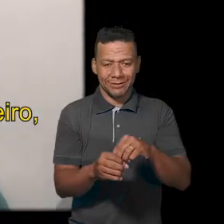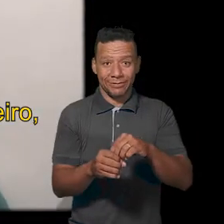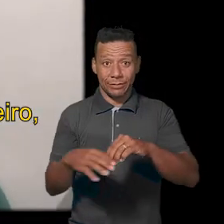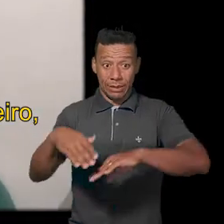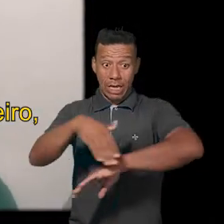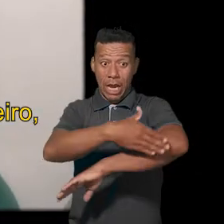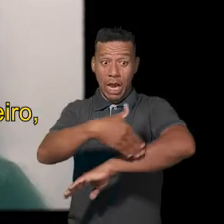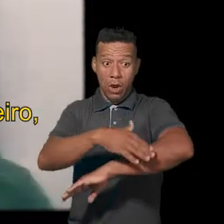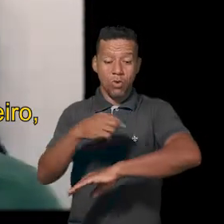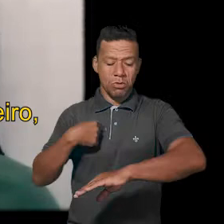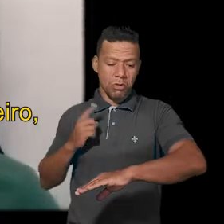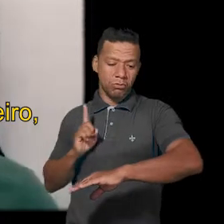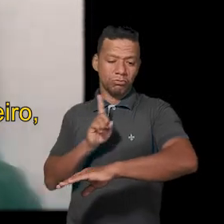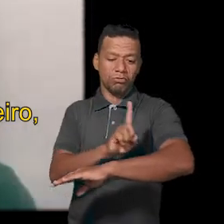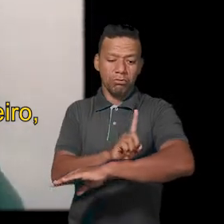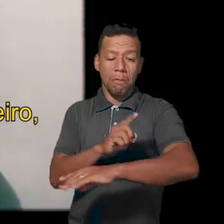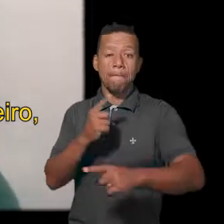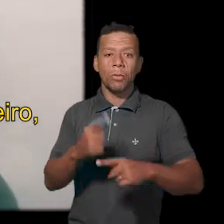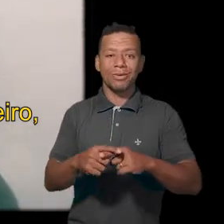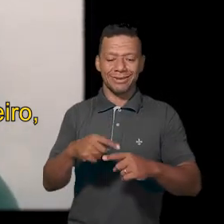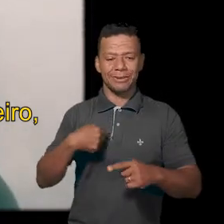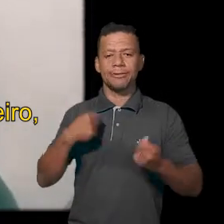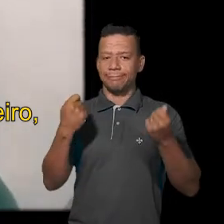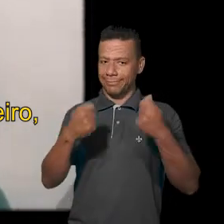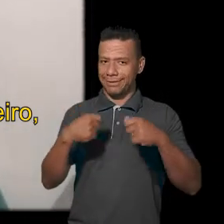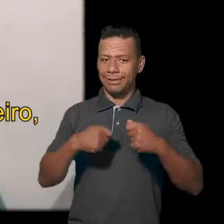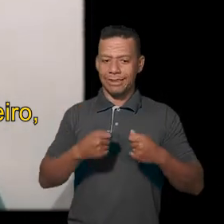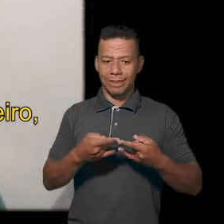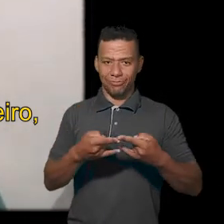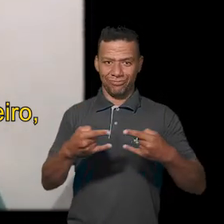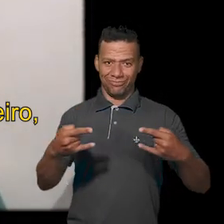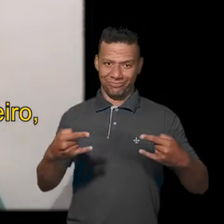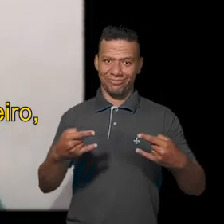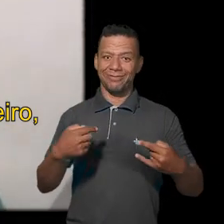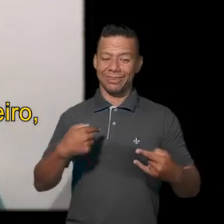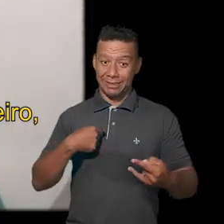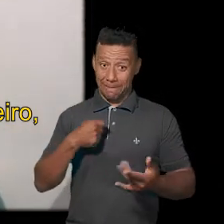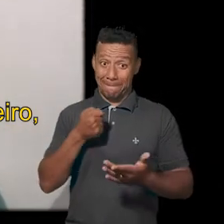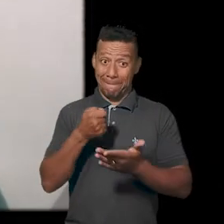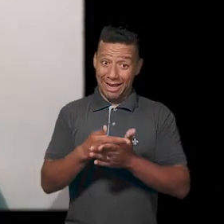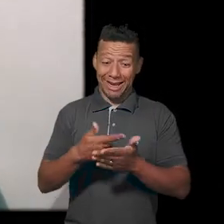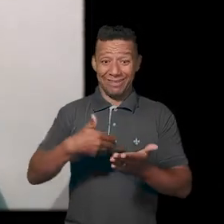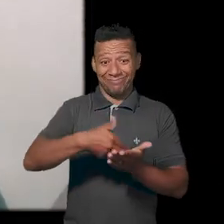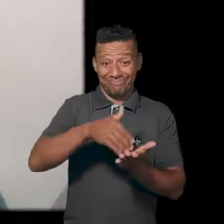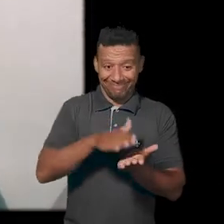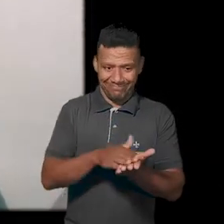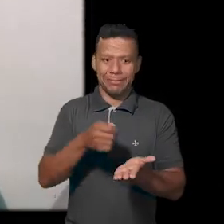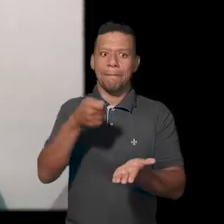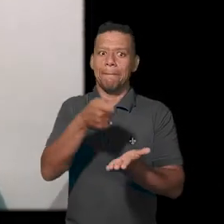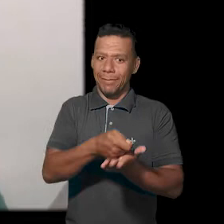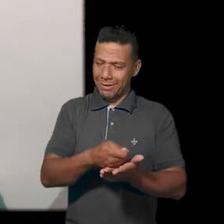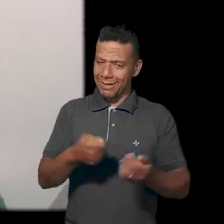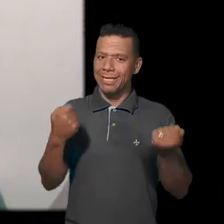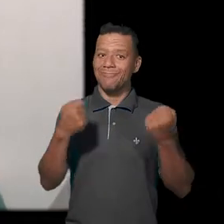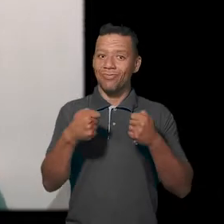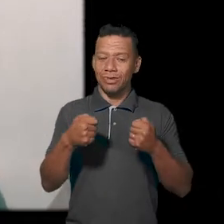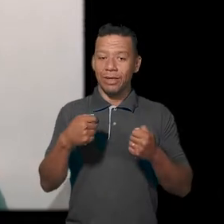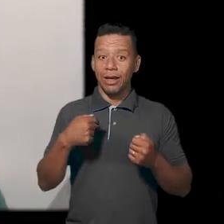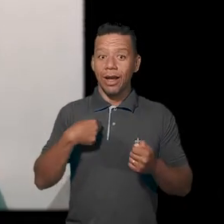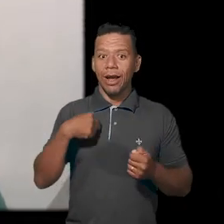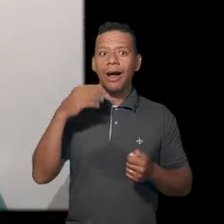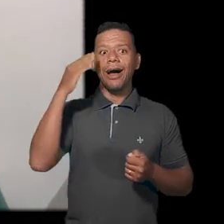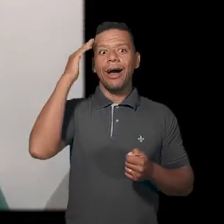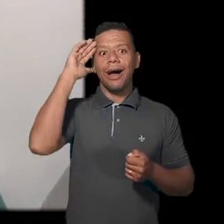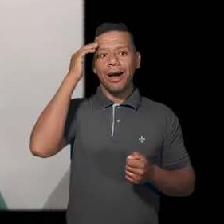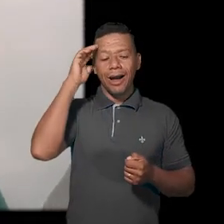aconteceu porque eu precisava ganhar dinheiro, eu precisava pagar as minhas contas, e de repente eu percebi